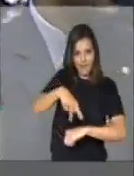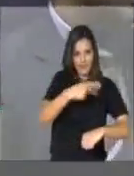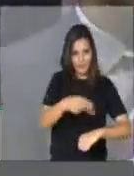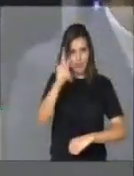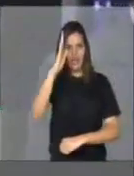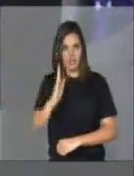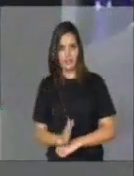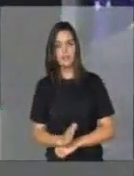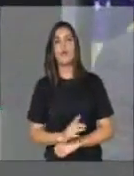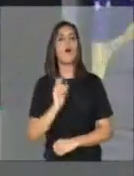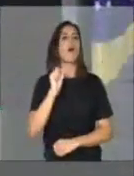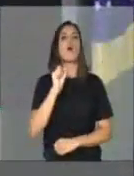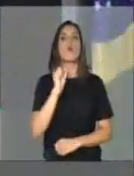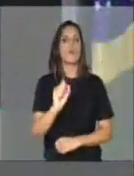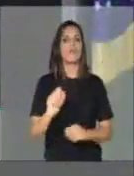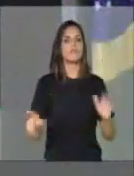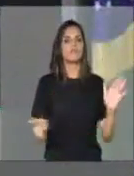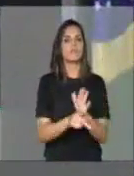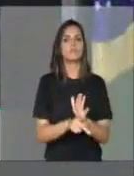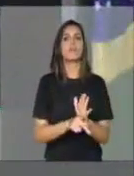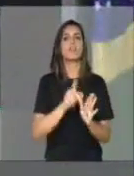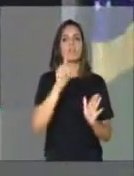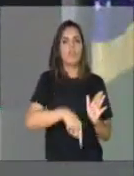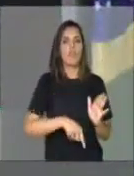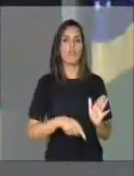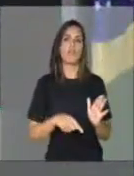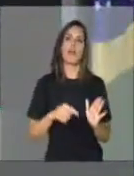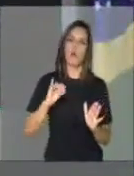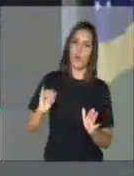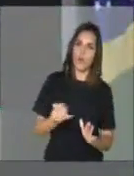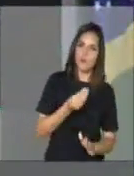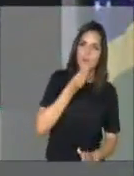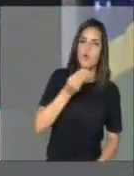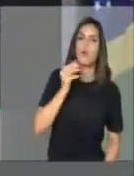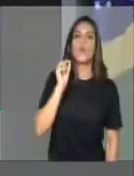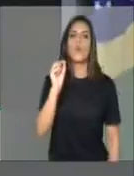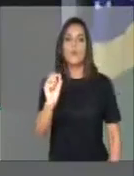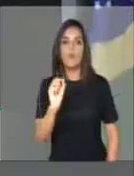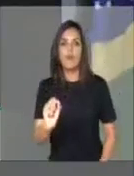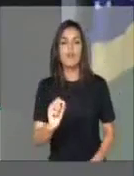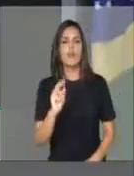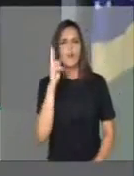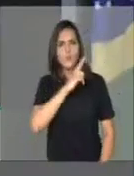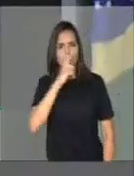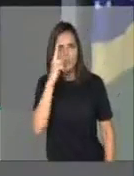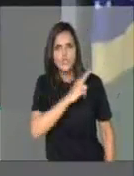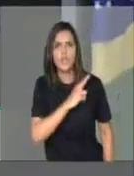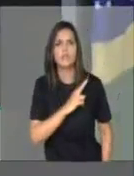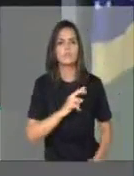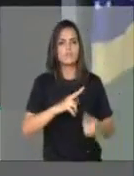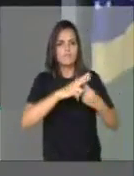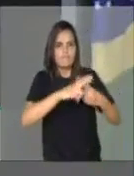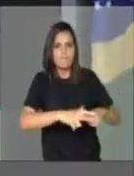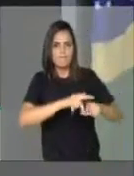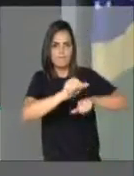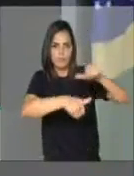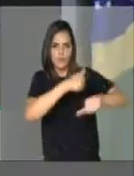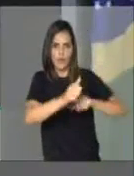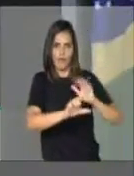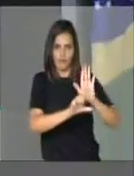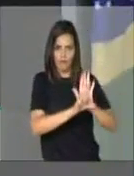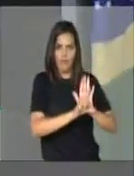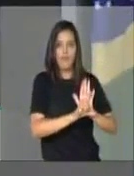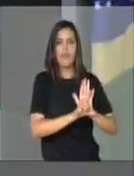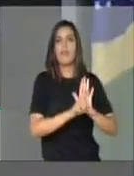caracterizam plenamente, no caso, tanto a conveniência quanto a oportunidade e mesmo a urgência de alteração legal